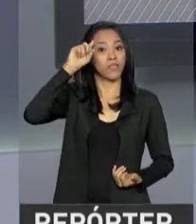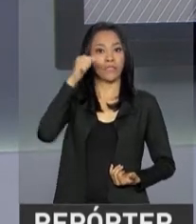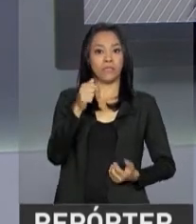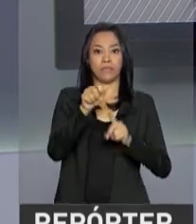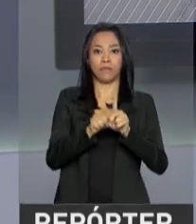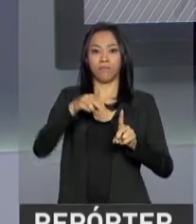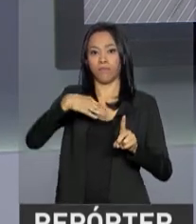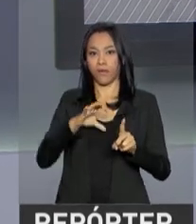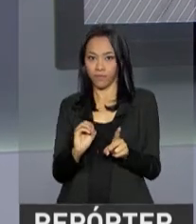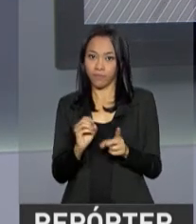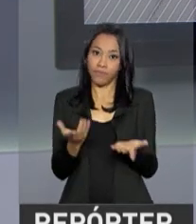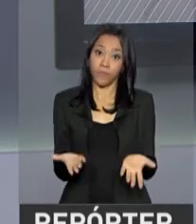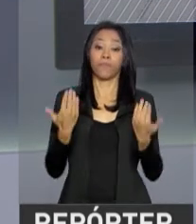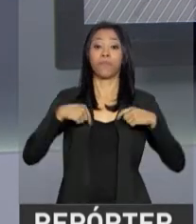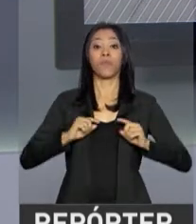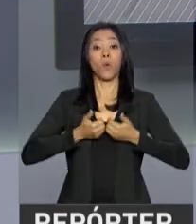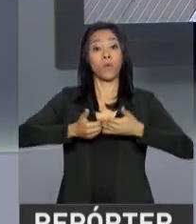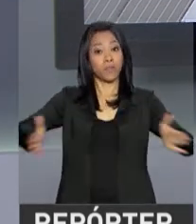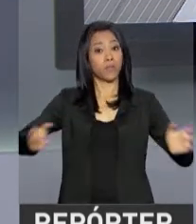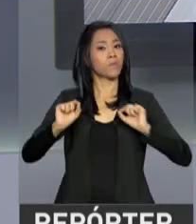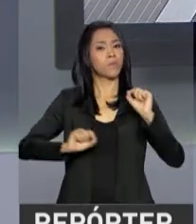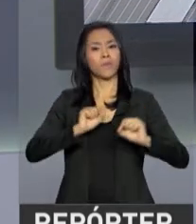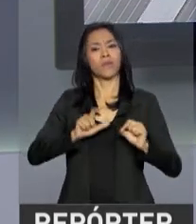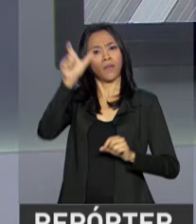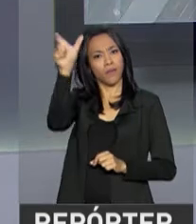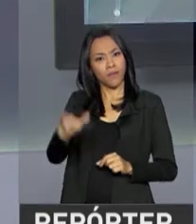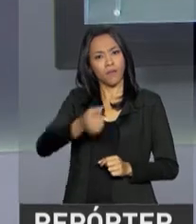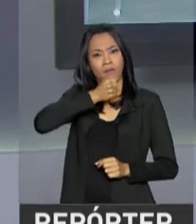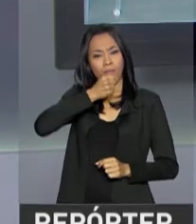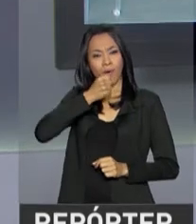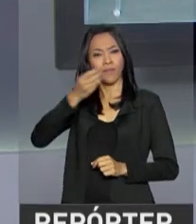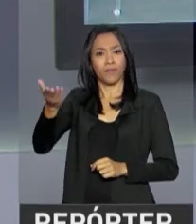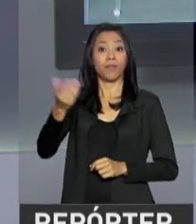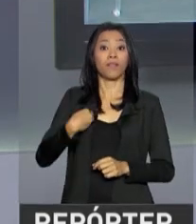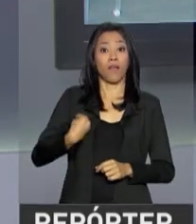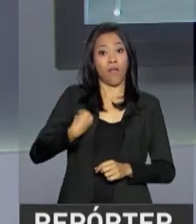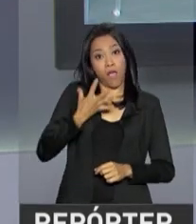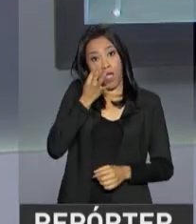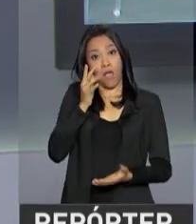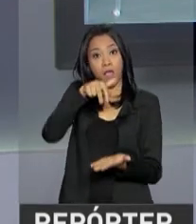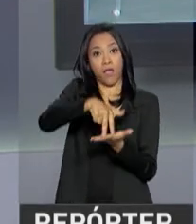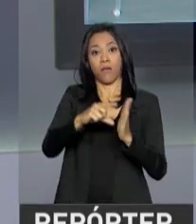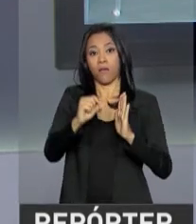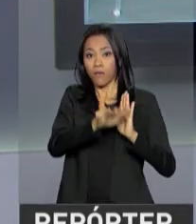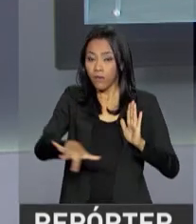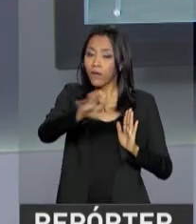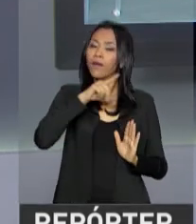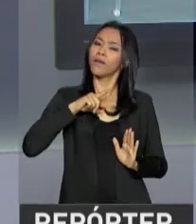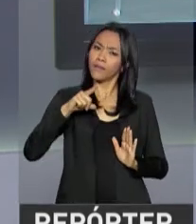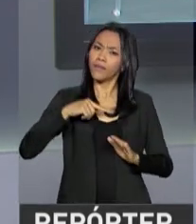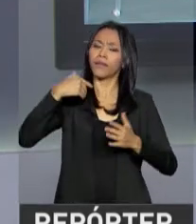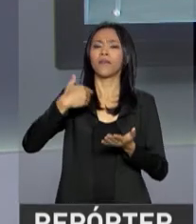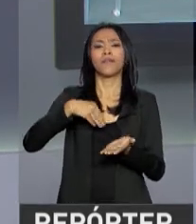março ea gente começa a interdição falando ao vivo com repórter ney pereira que está no palácio do planalto e tem informações sobre a agenda de hoje